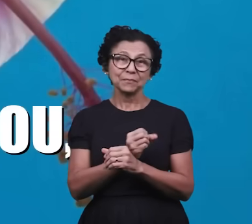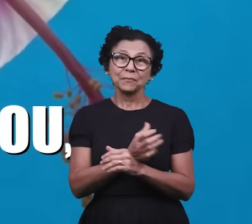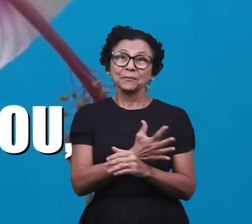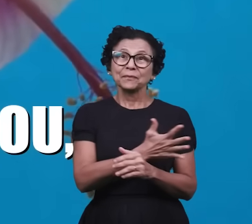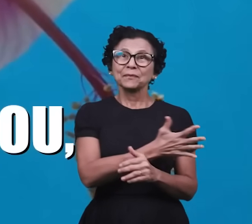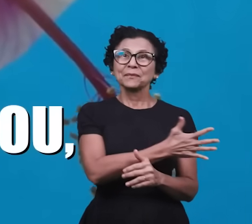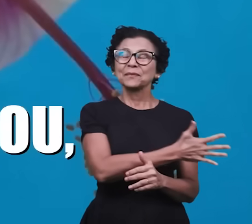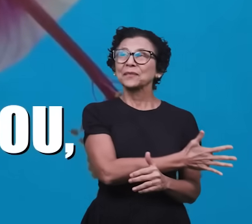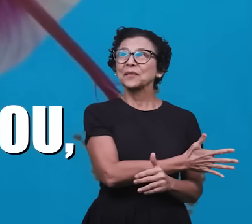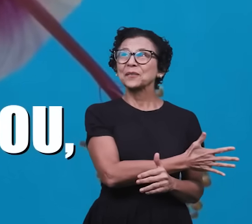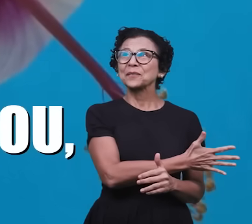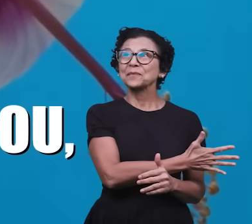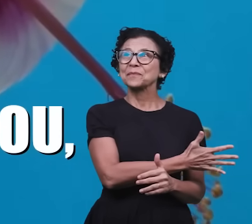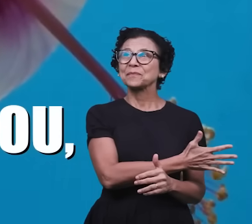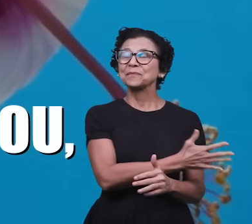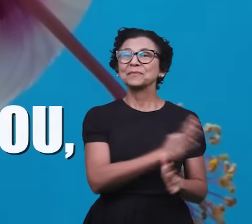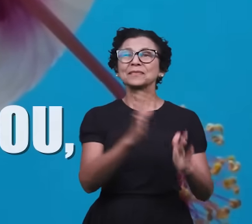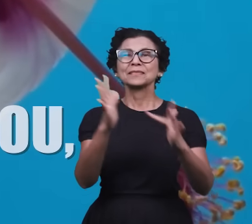me